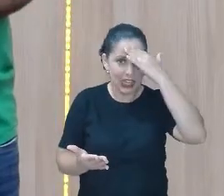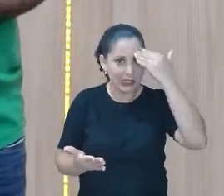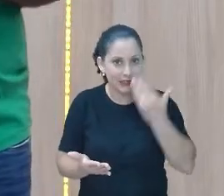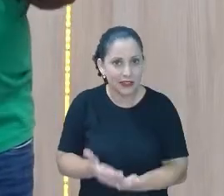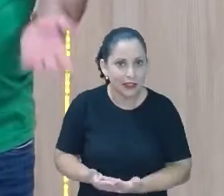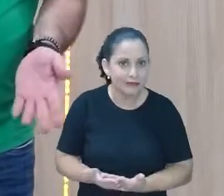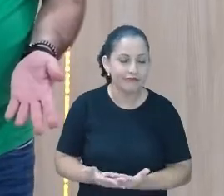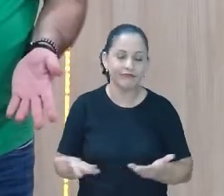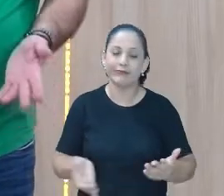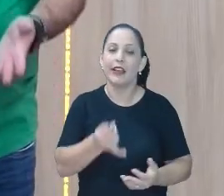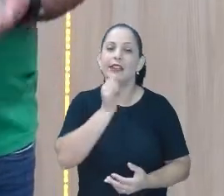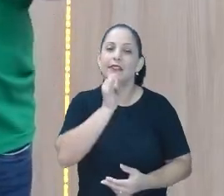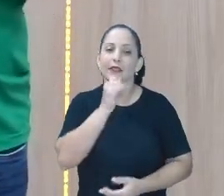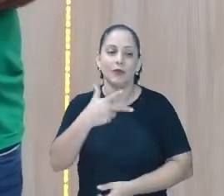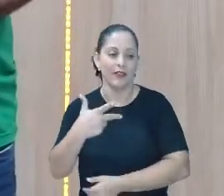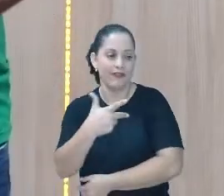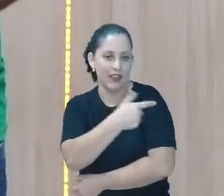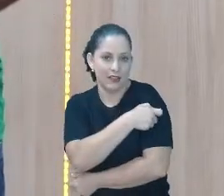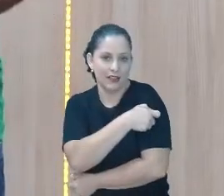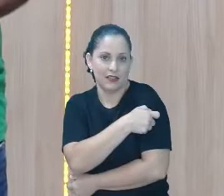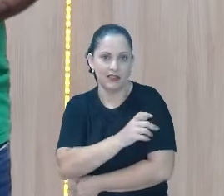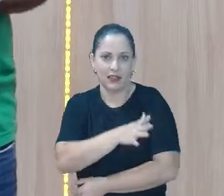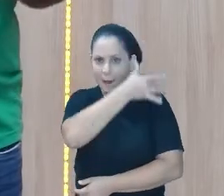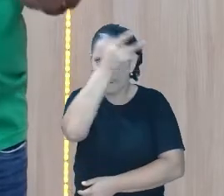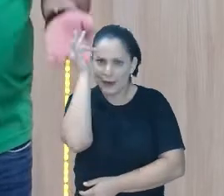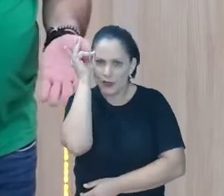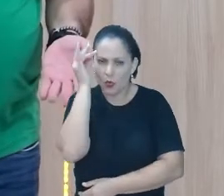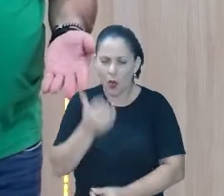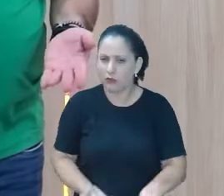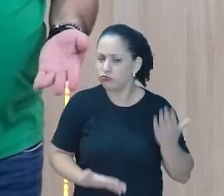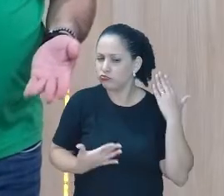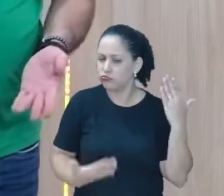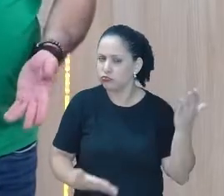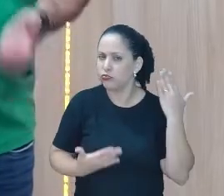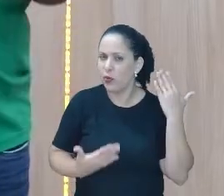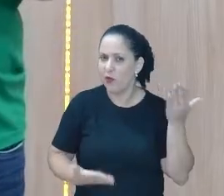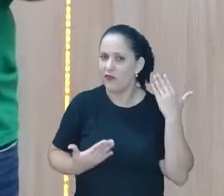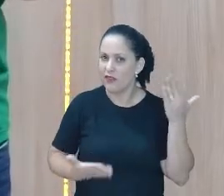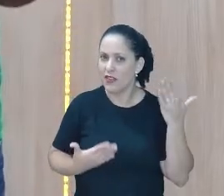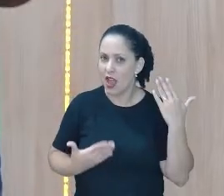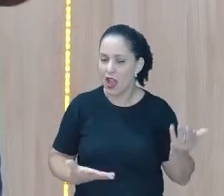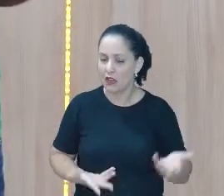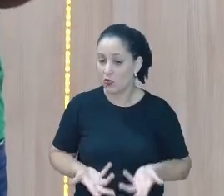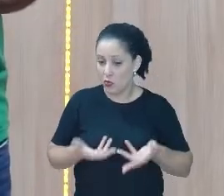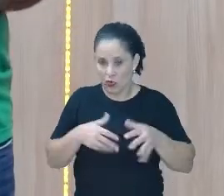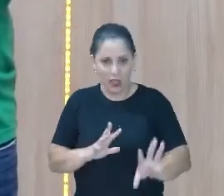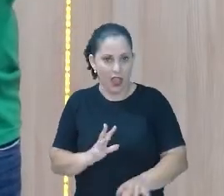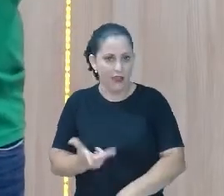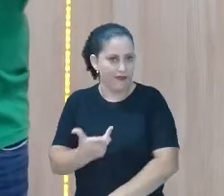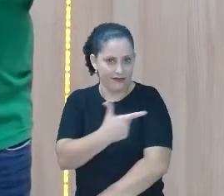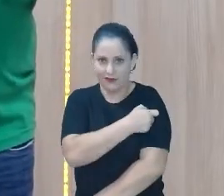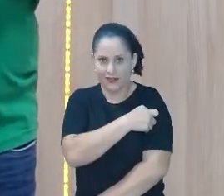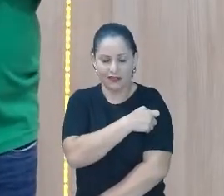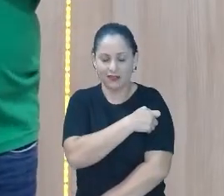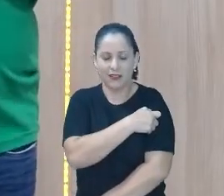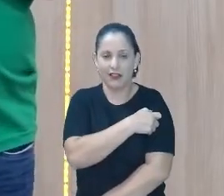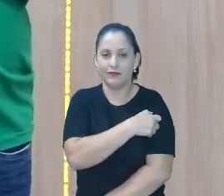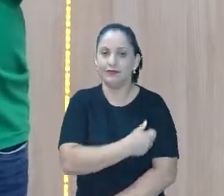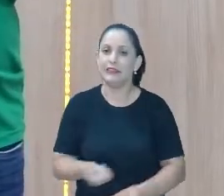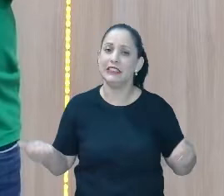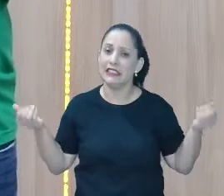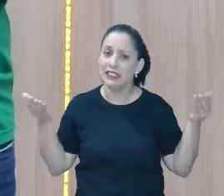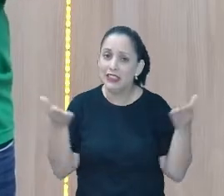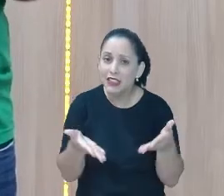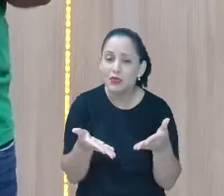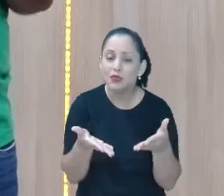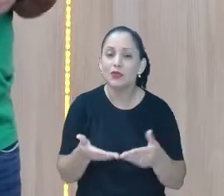da vacinação, por exemplo, vai levar a pessoa a desconfiar das vacinas, não querer se vacinar, e isso vai fazer